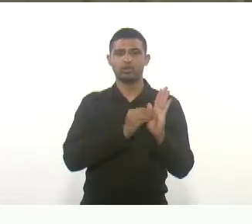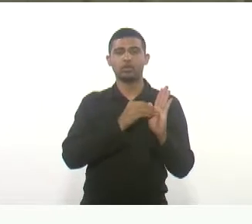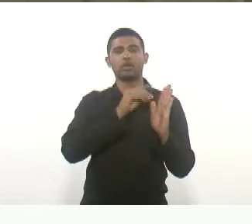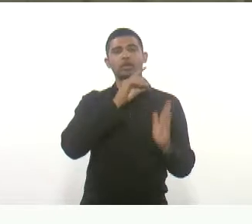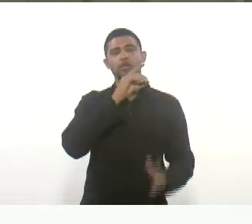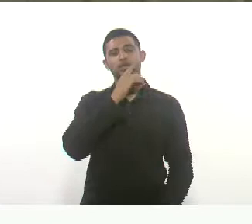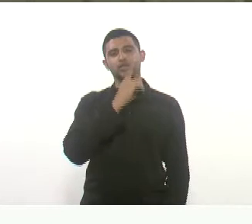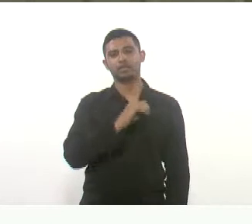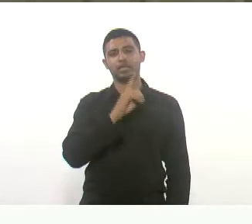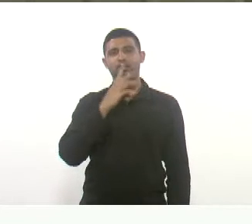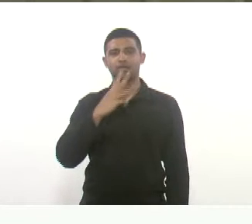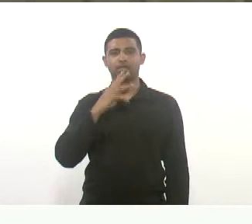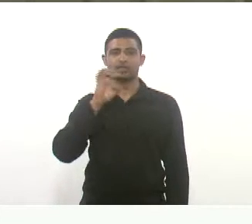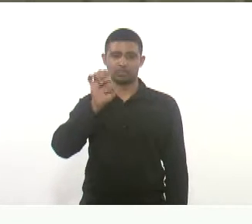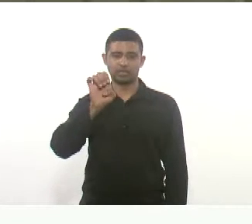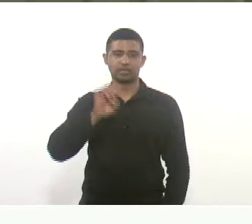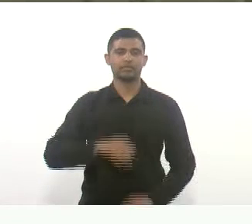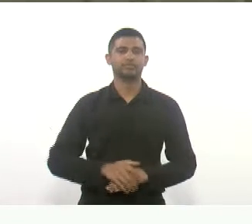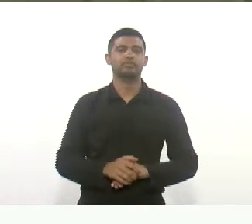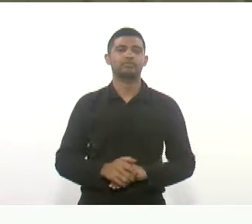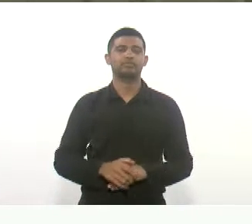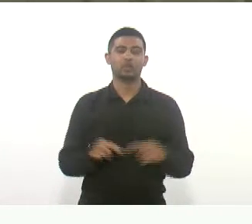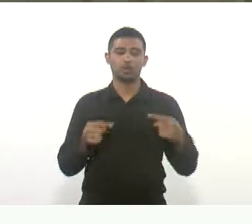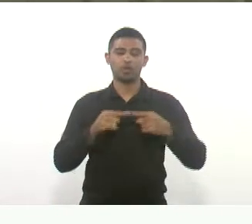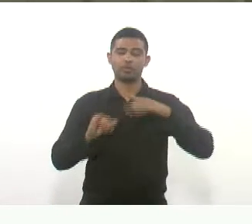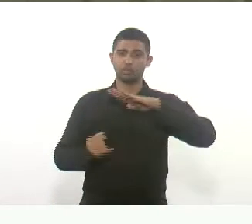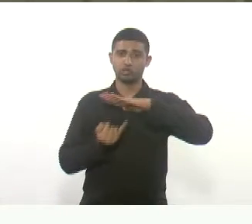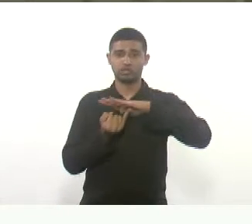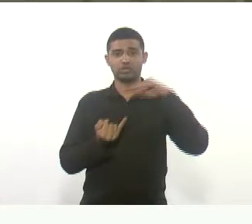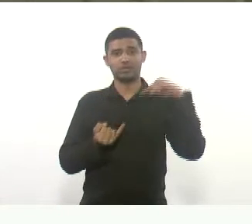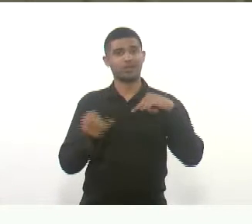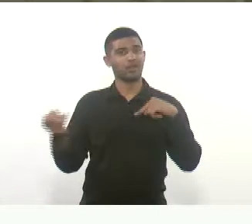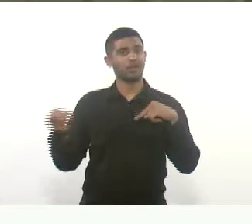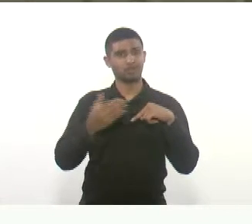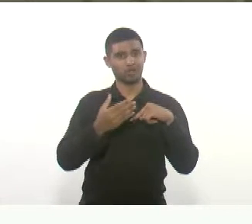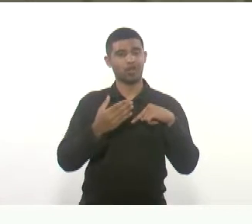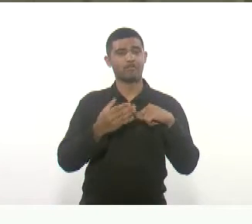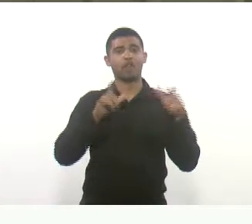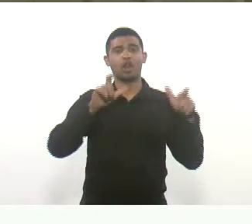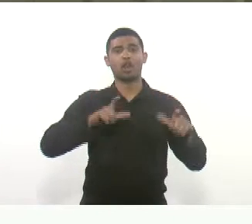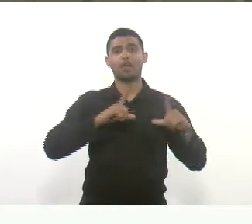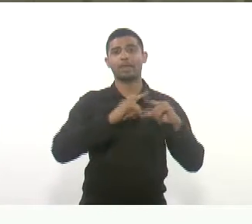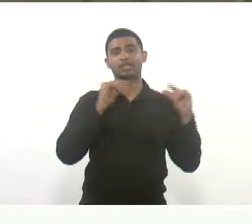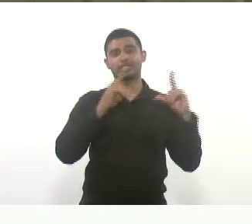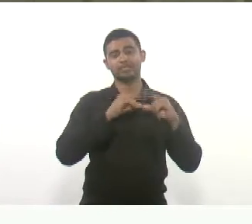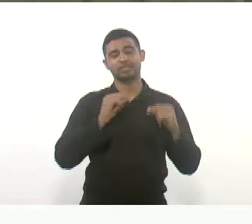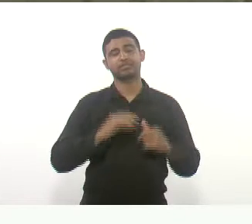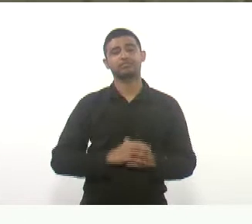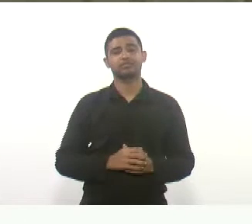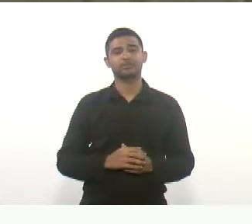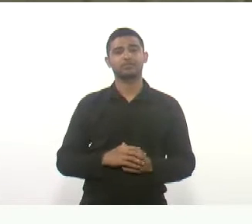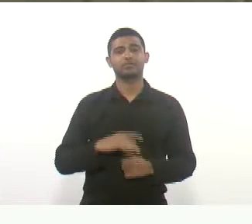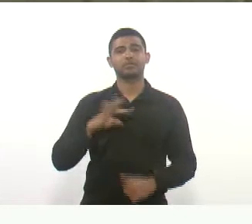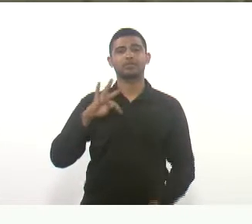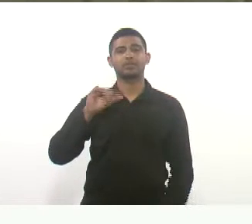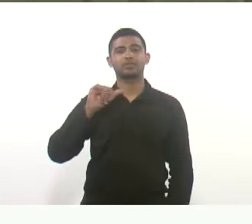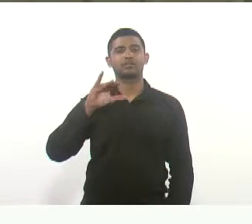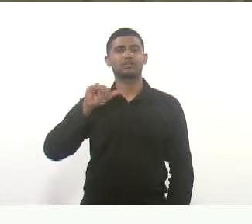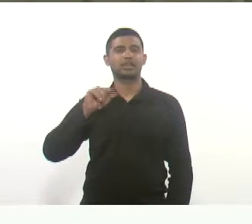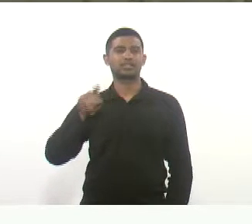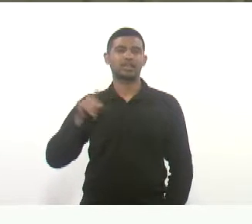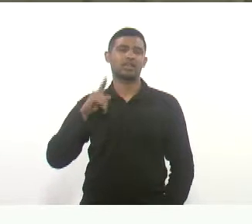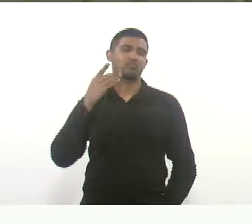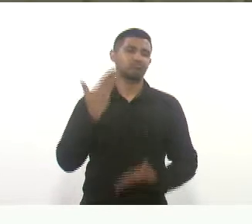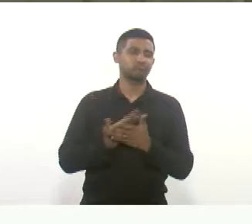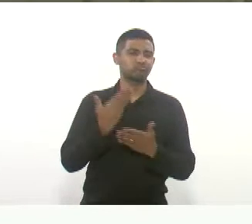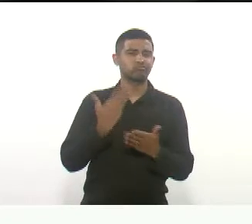D3E, é uma instituição bem recente, né, com sede em Brasília. A Tássia estudou em Stanford,